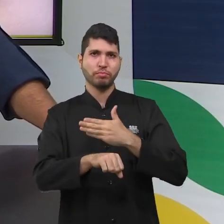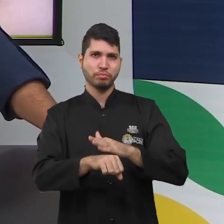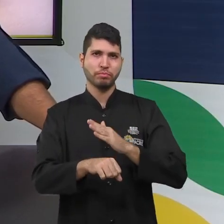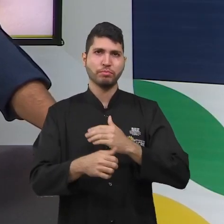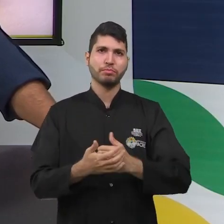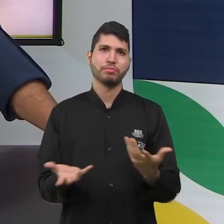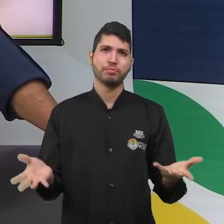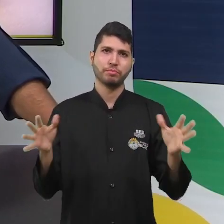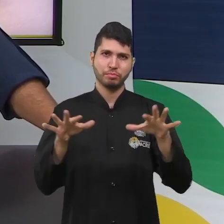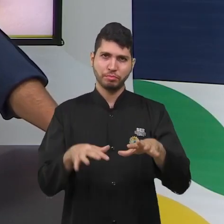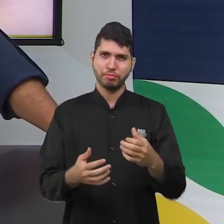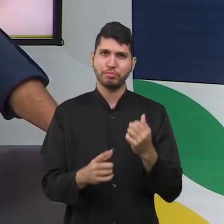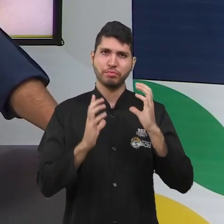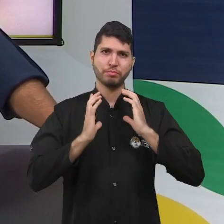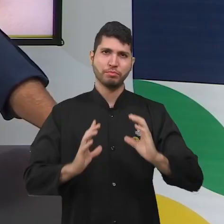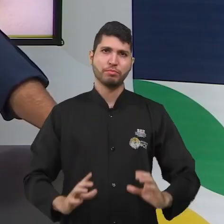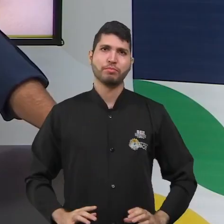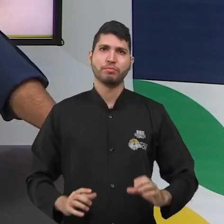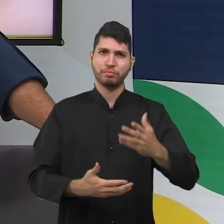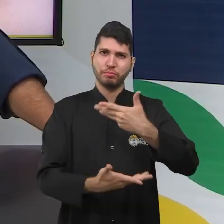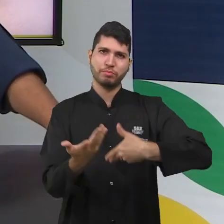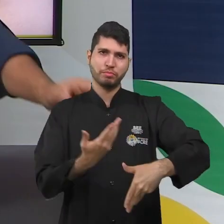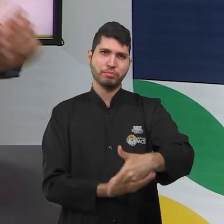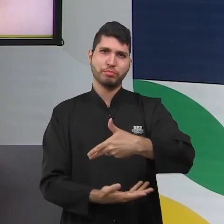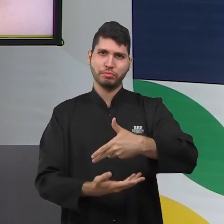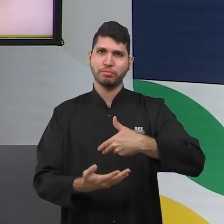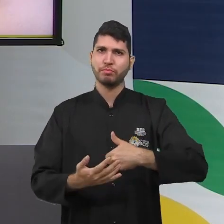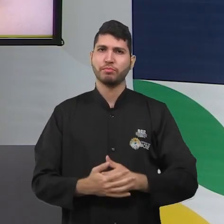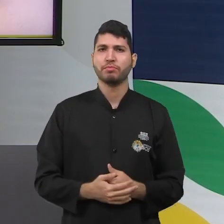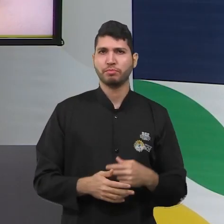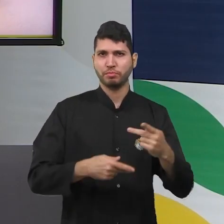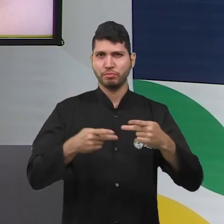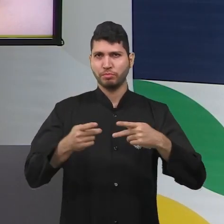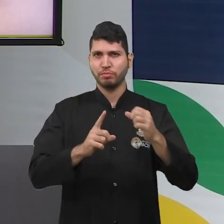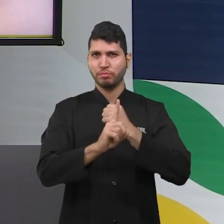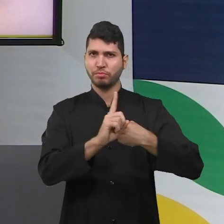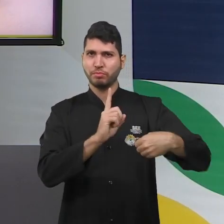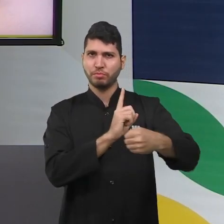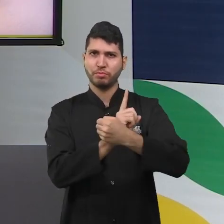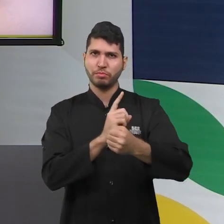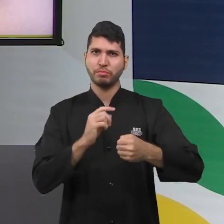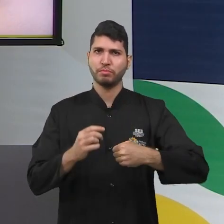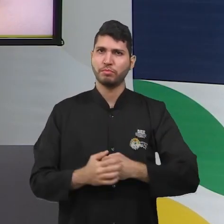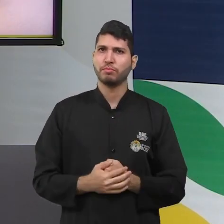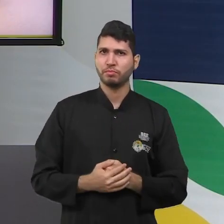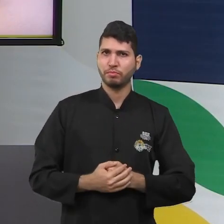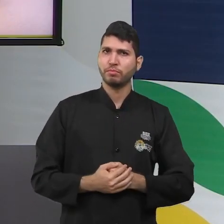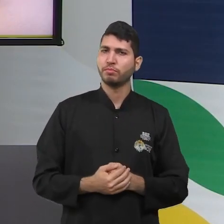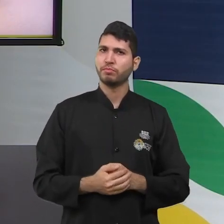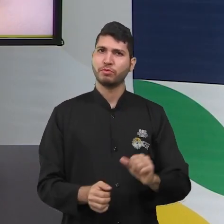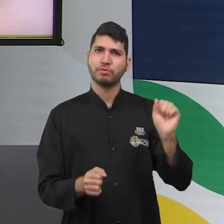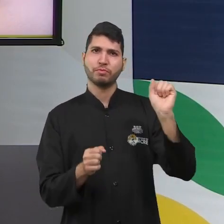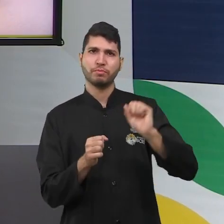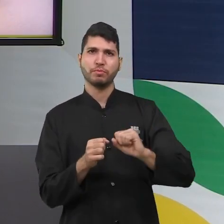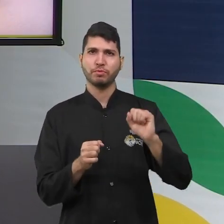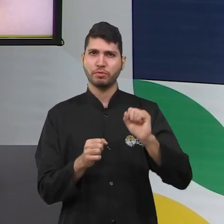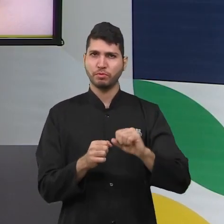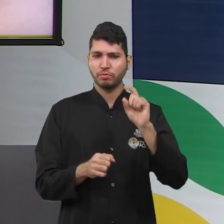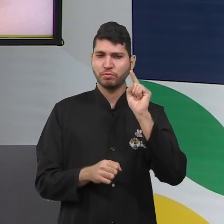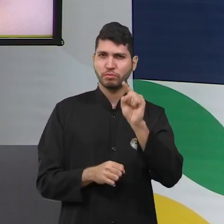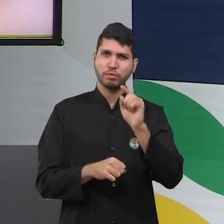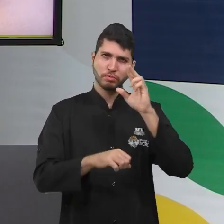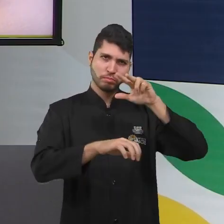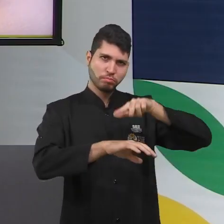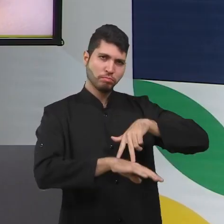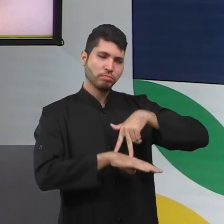de inclusão, de cidadania, de socialização. E aí o projeto social é apenas a forma de executar. Você é protagonista,